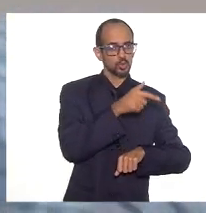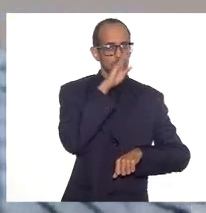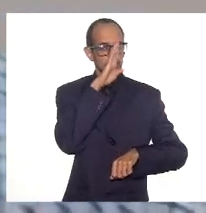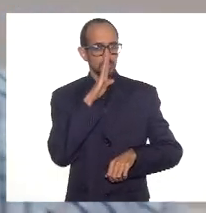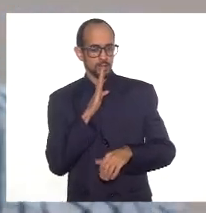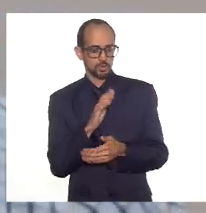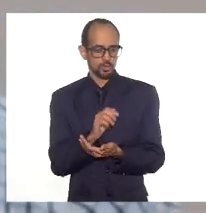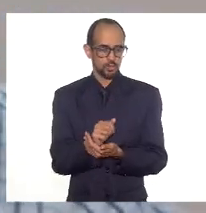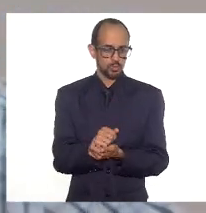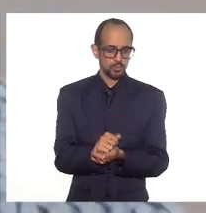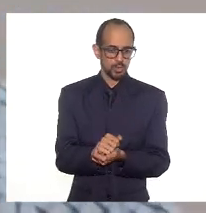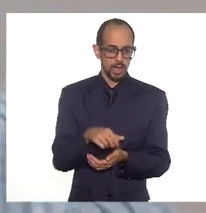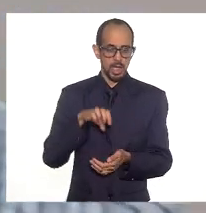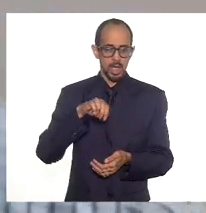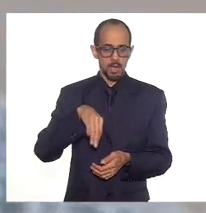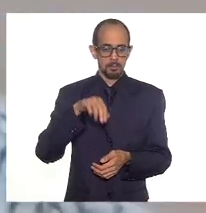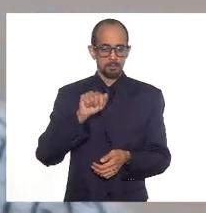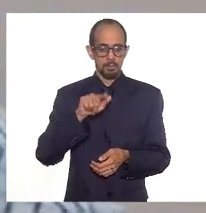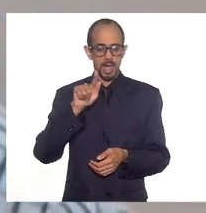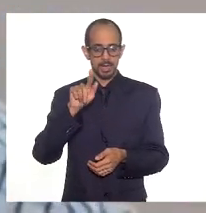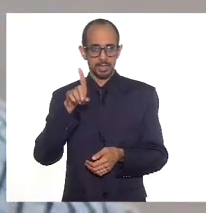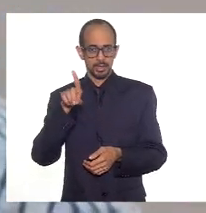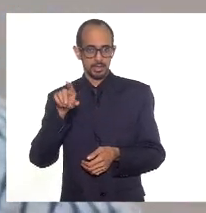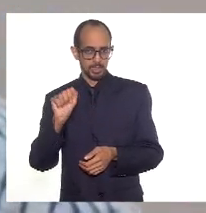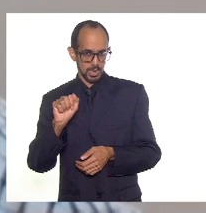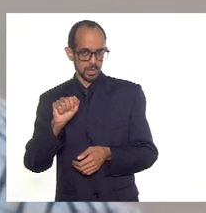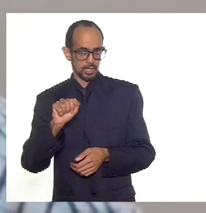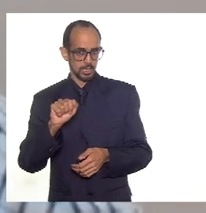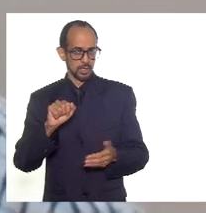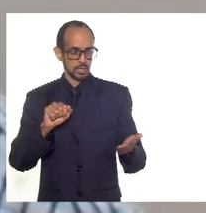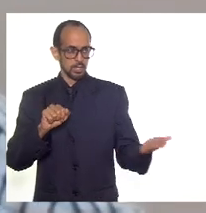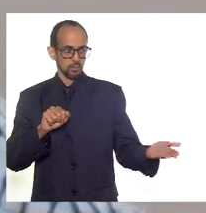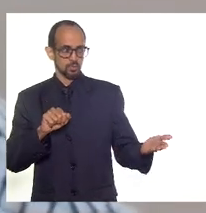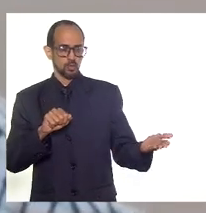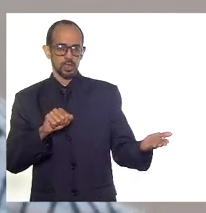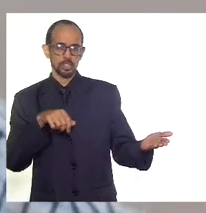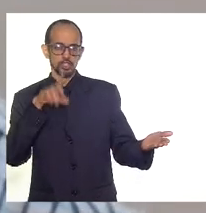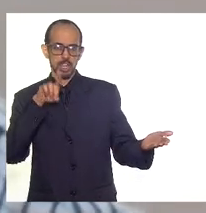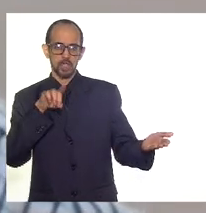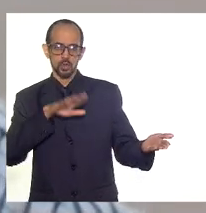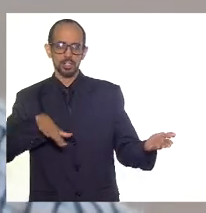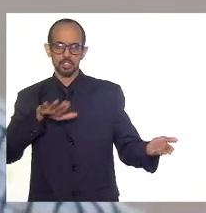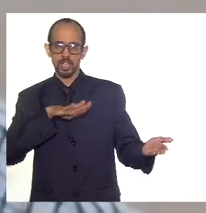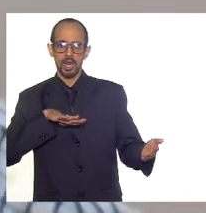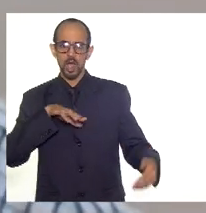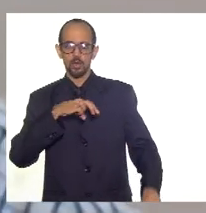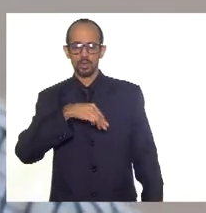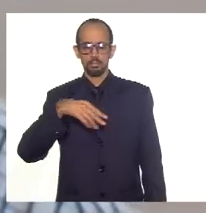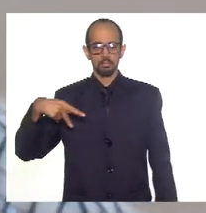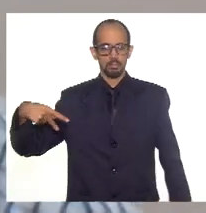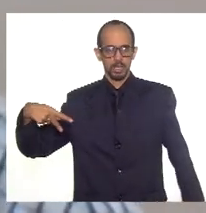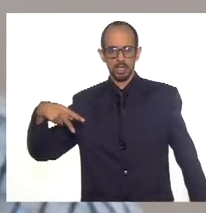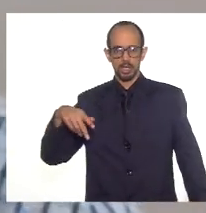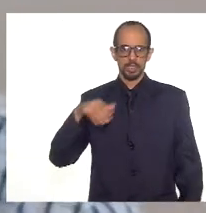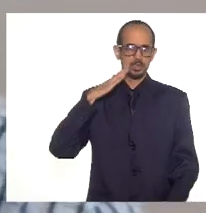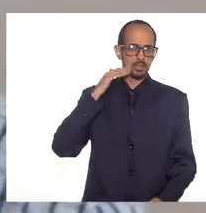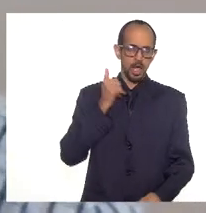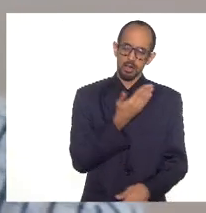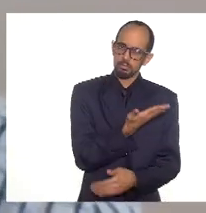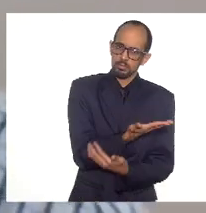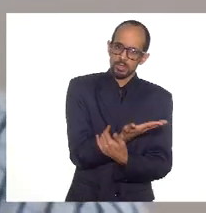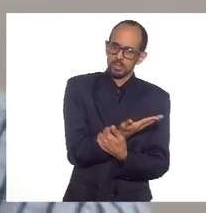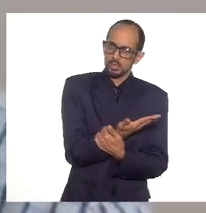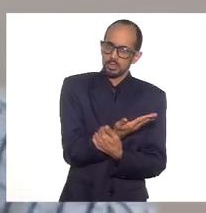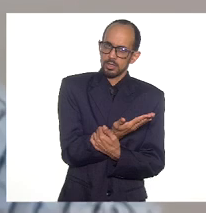Né? Enfim, quer dizer, a gente tem que entender isso, que a Petrobras está dentro do Brasil, que, na verdade, o